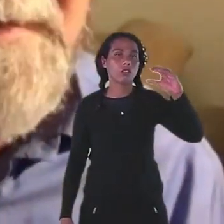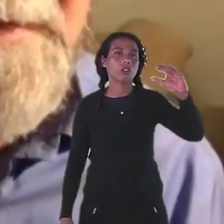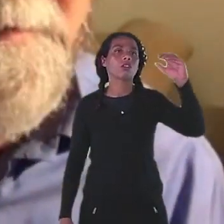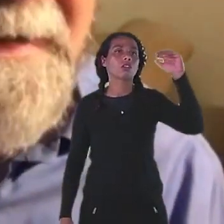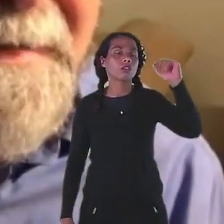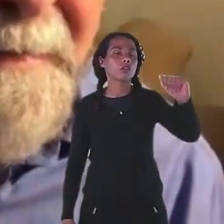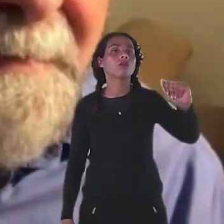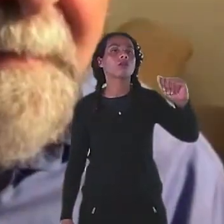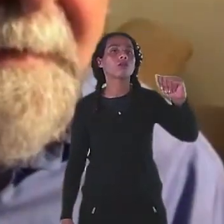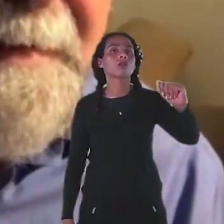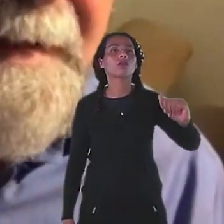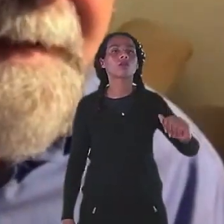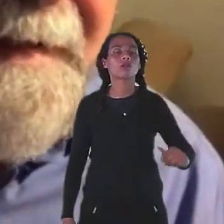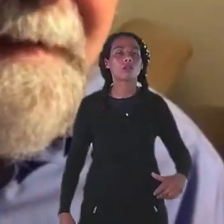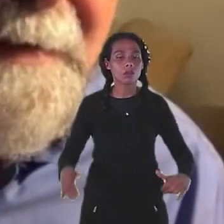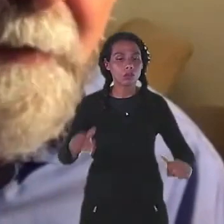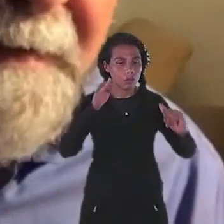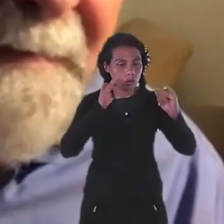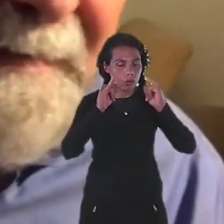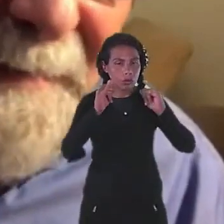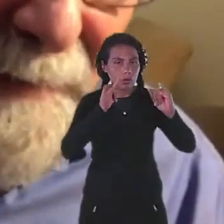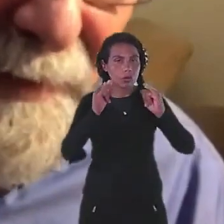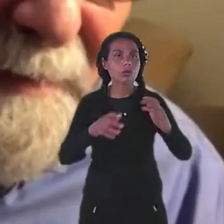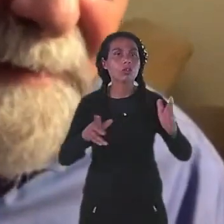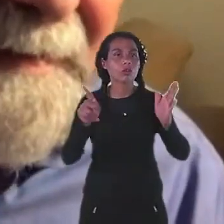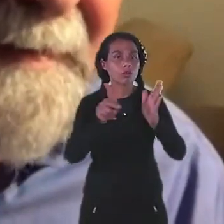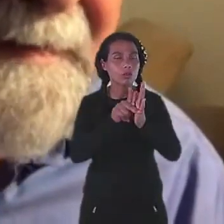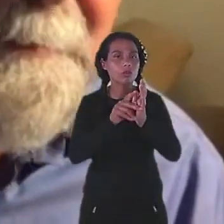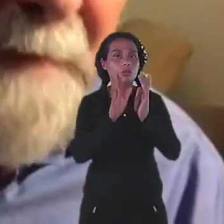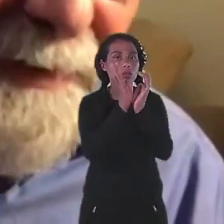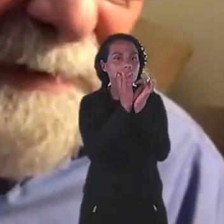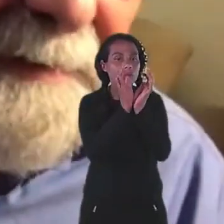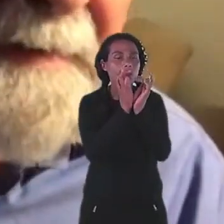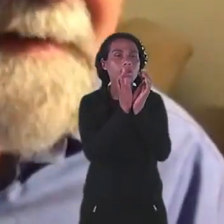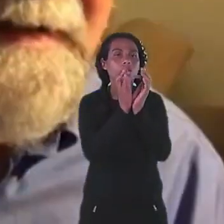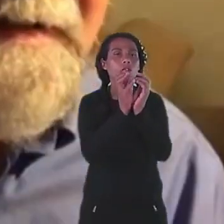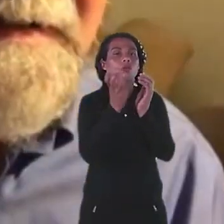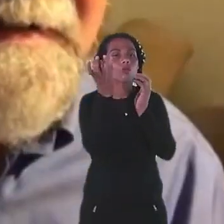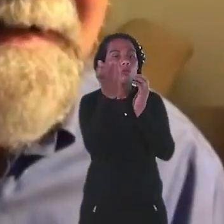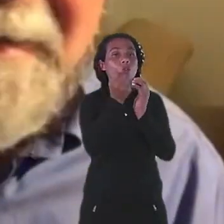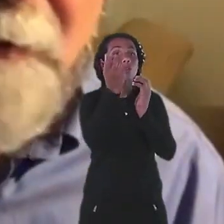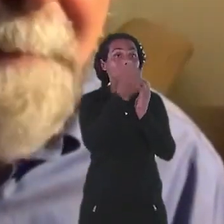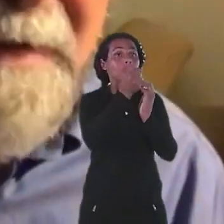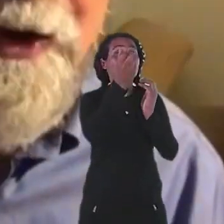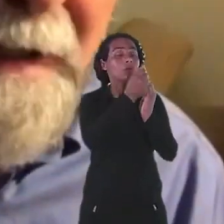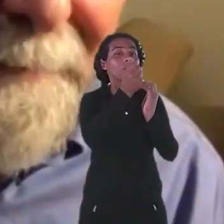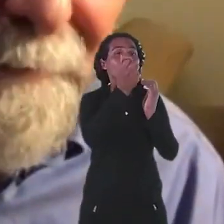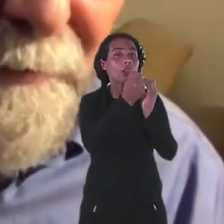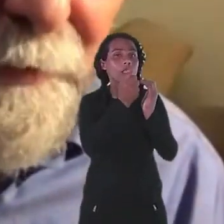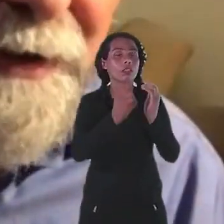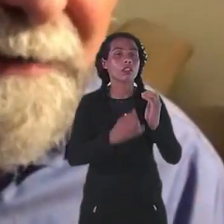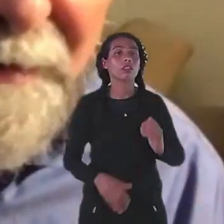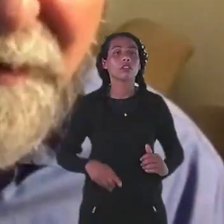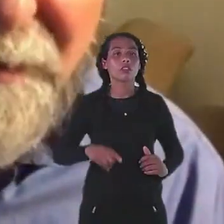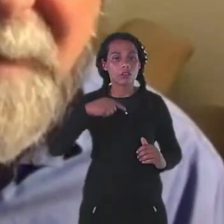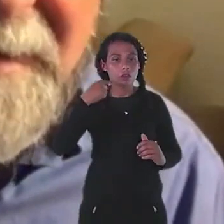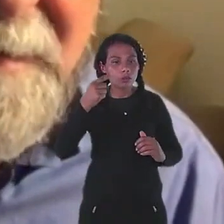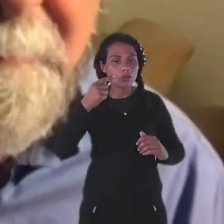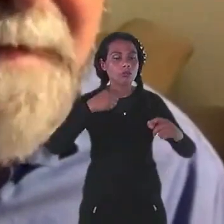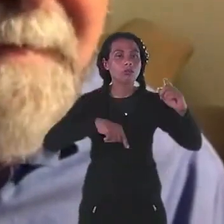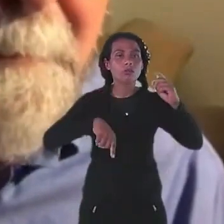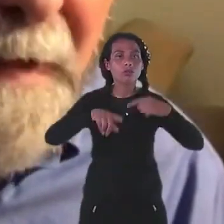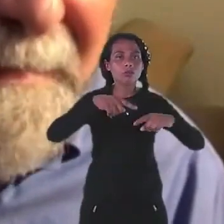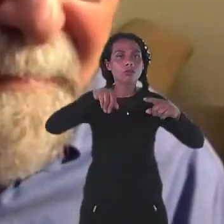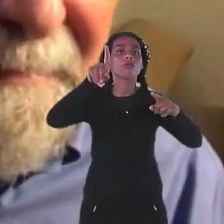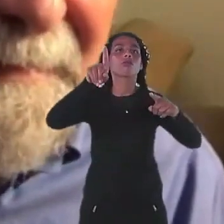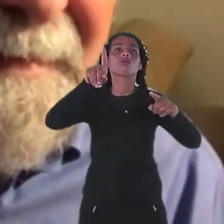diferentemente da informação binária, né? Ela não é sintática, ela é semântica, e ela não é mensurável do jeito que a gente